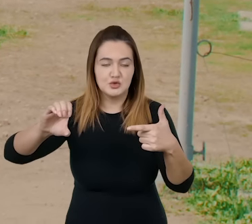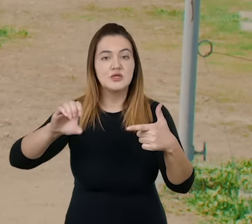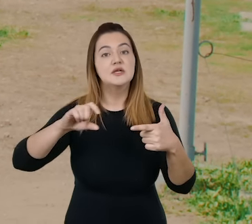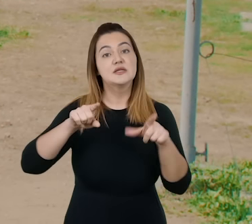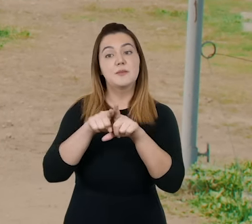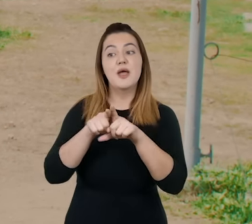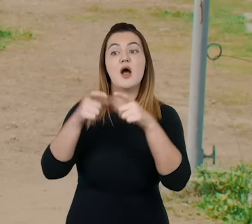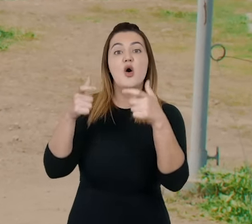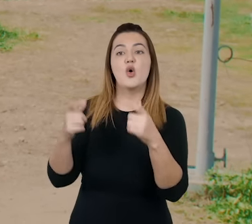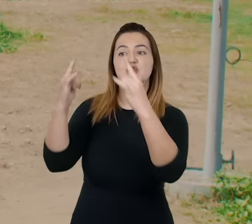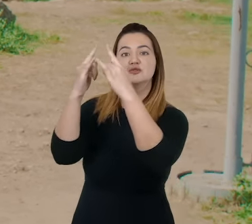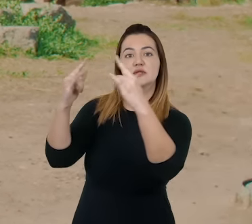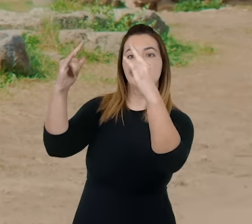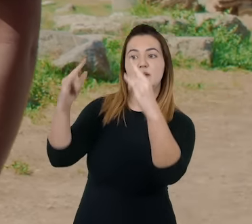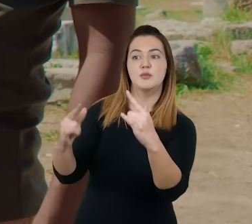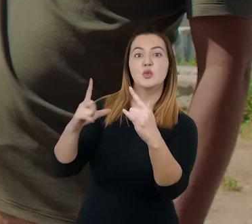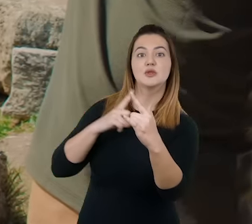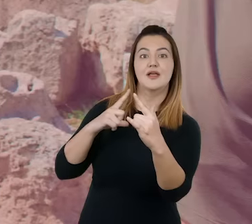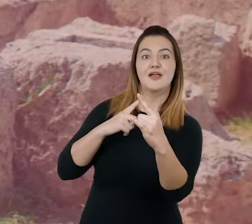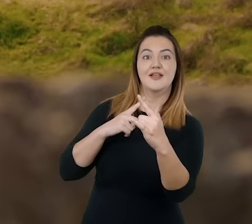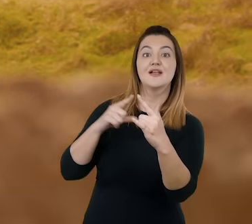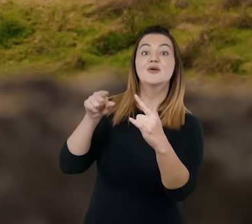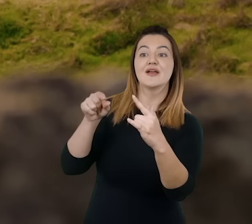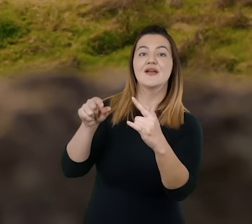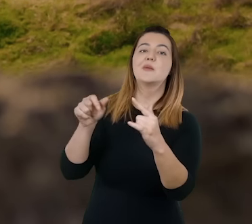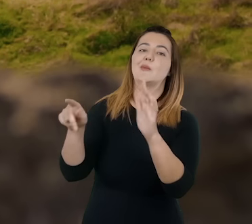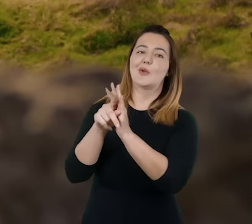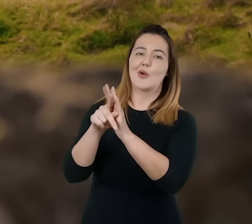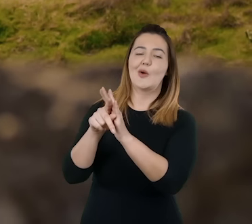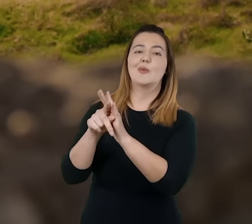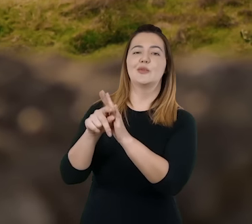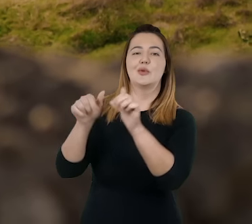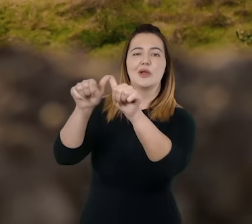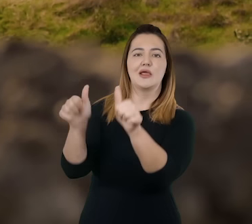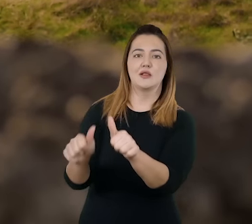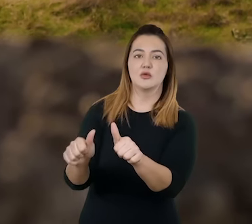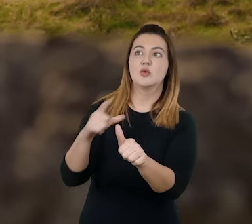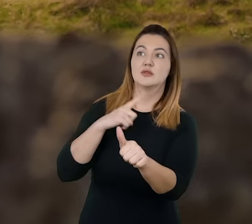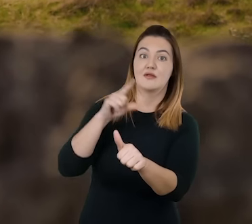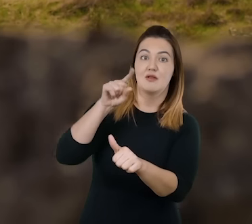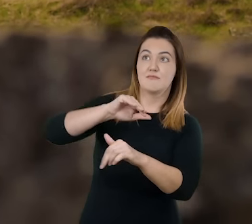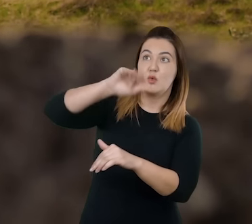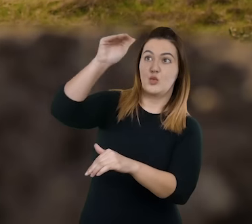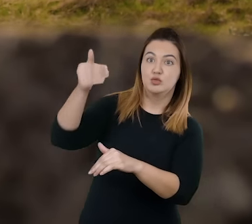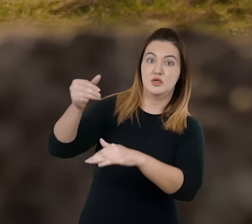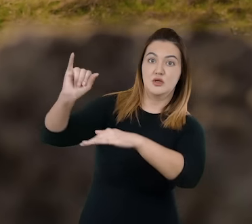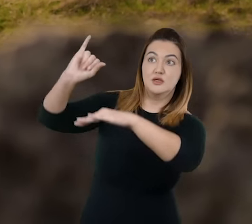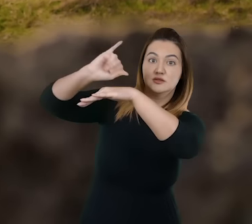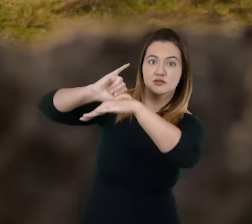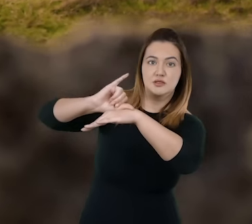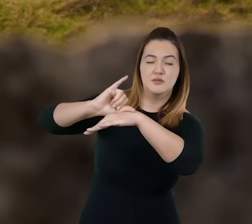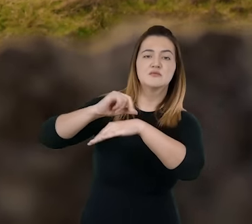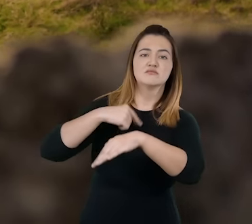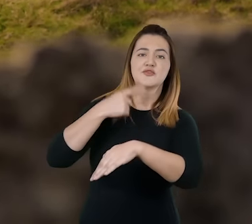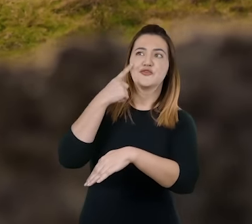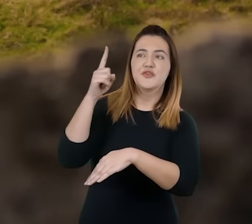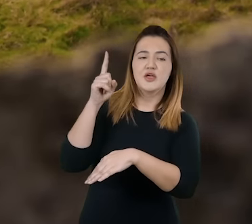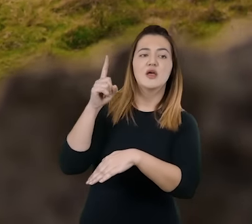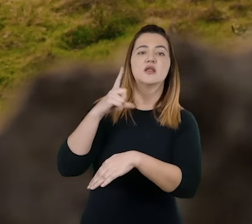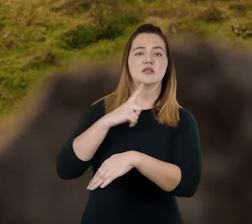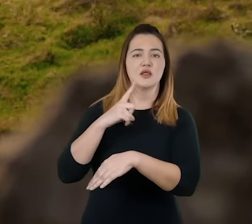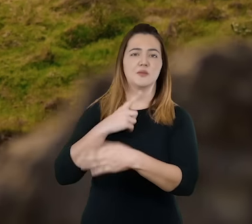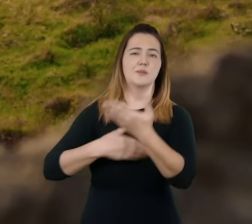de Afrodite, no alto daquela montanha, lá em cima. Você ainda vê muralhas de um período posterior, mas exatamente naquele ponto, na época